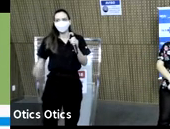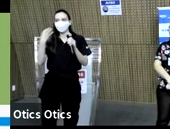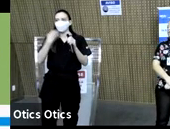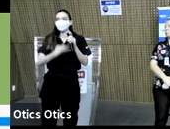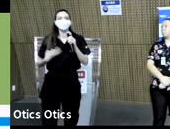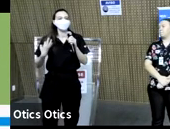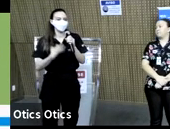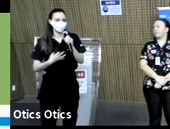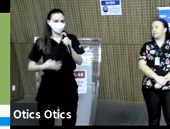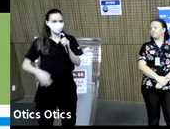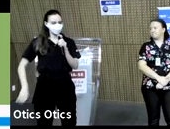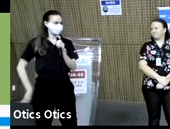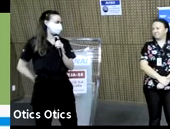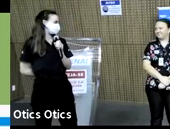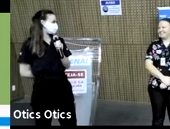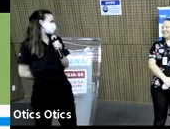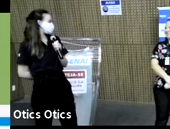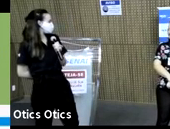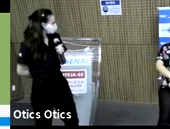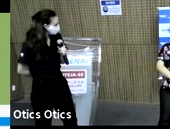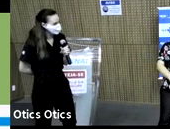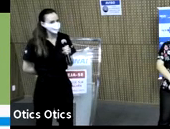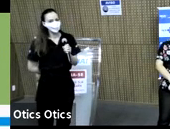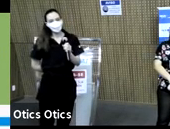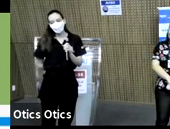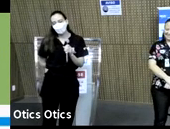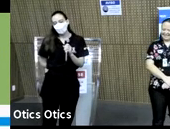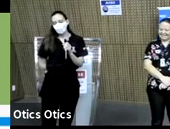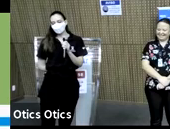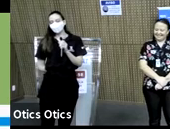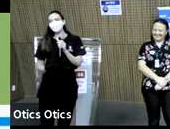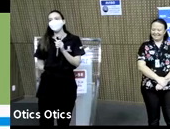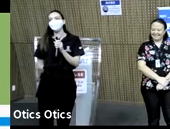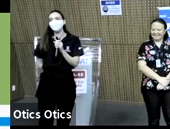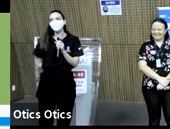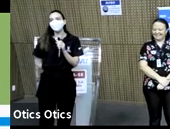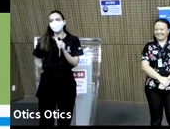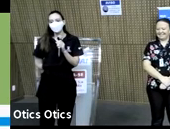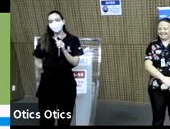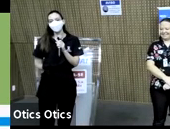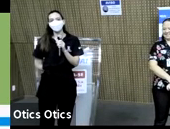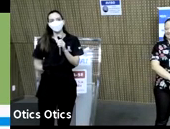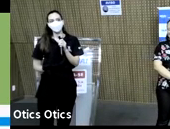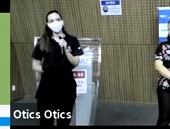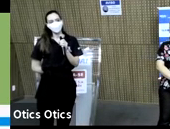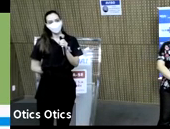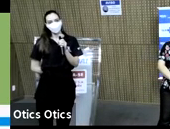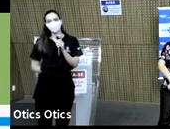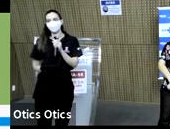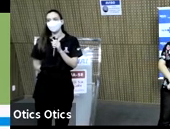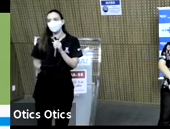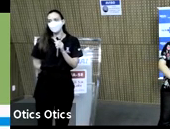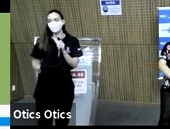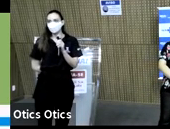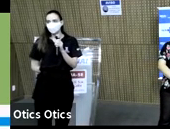examinados. Ignorem o vermelhidão, que ficou toda vermelha. E de tratamento, em relação à